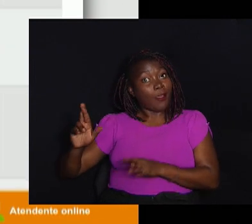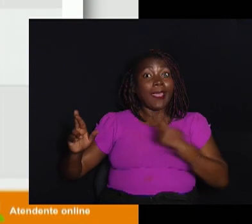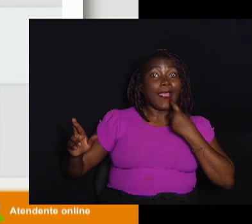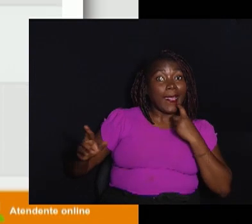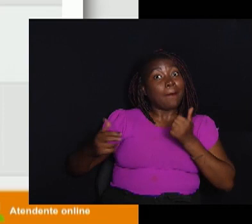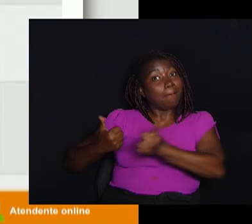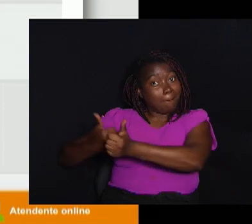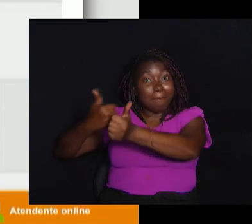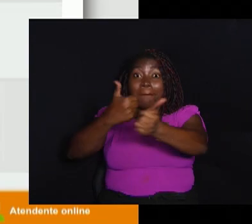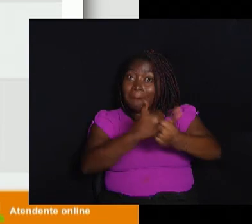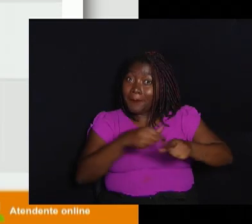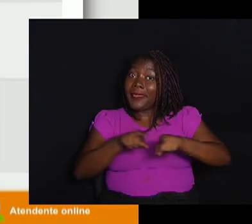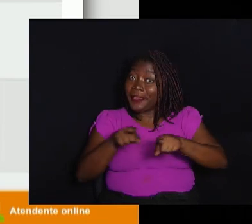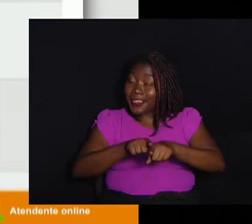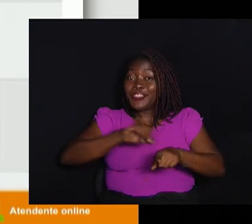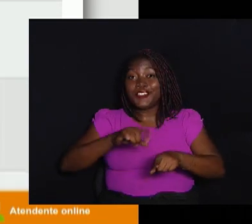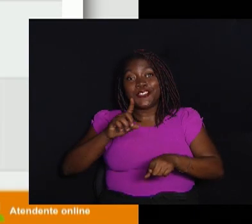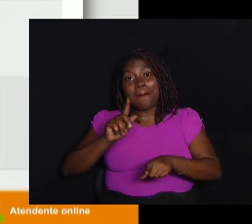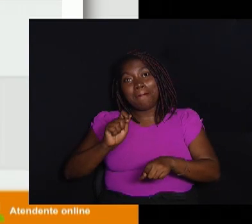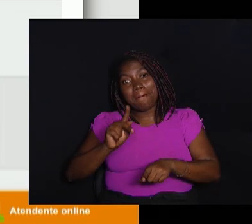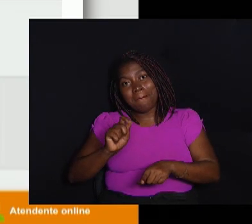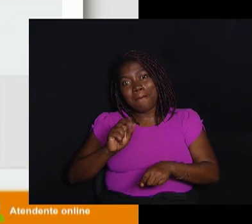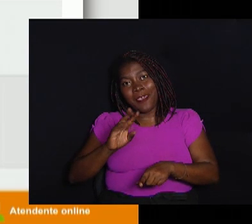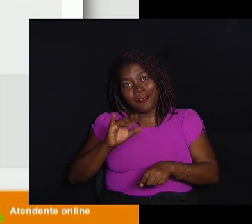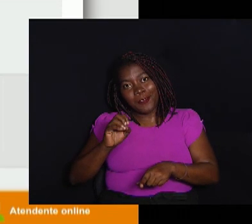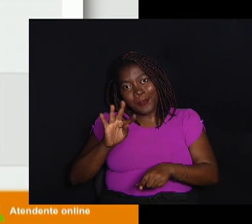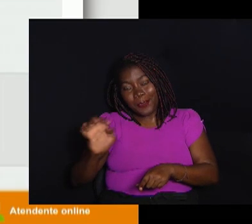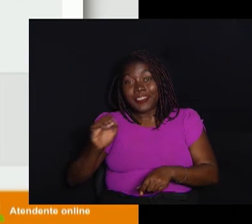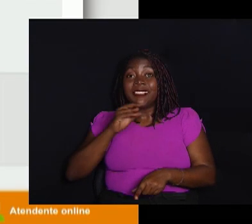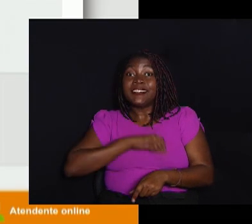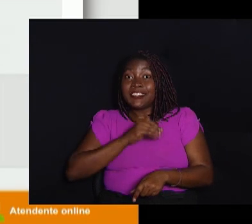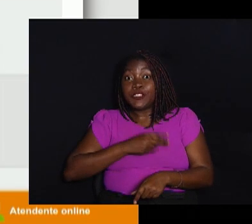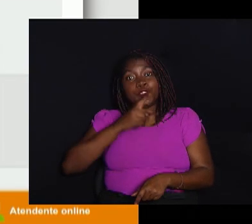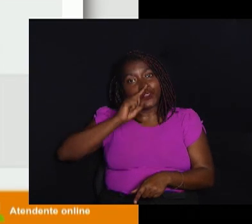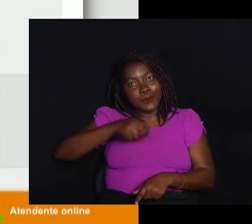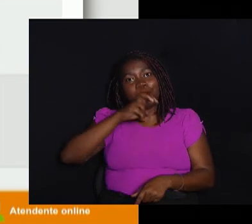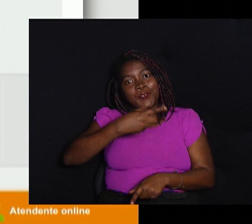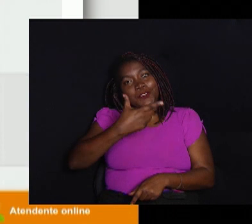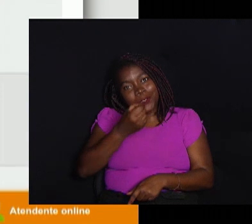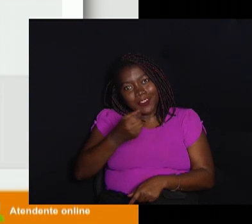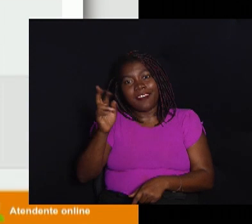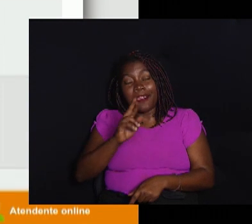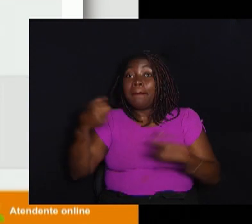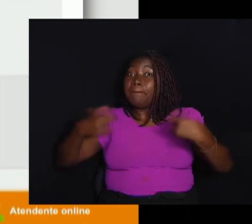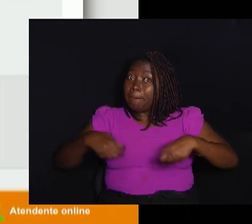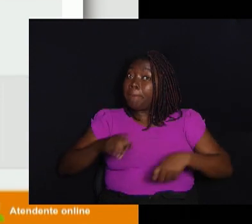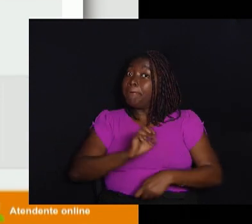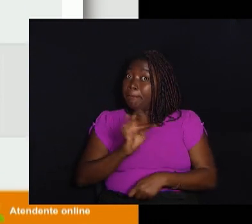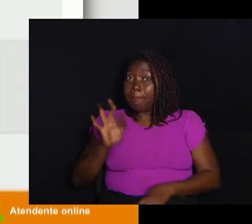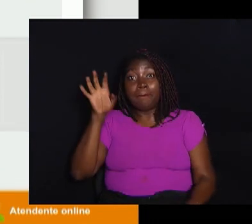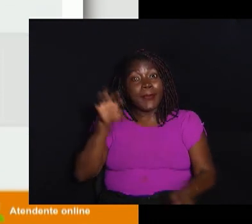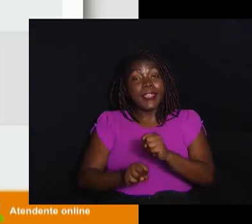Jardim Paviotti. O salário é de R$ 2.520, precisa ter um ensino fundamental completo e experiência de